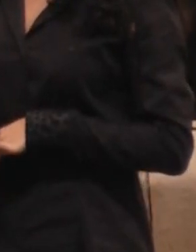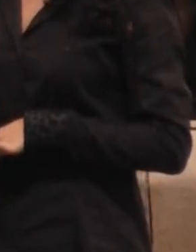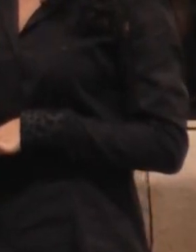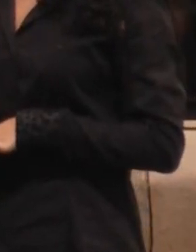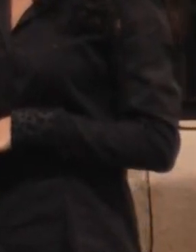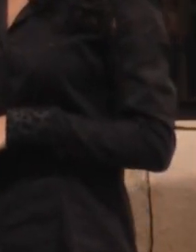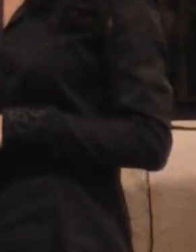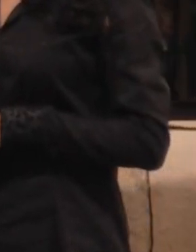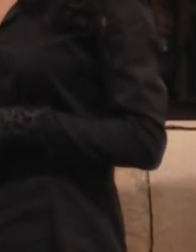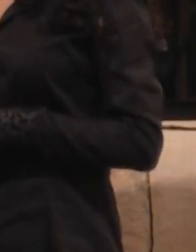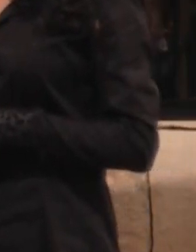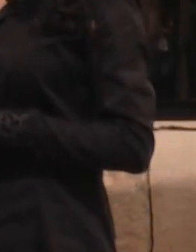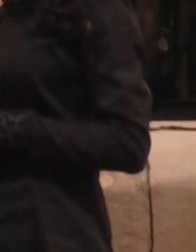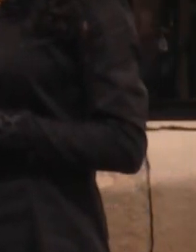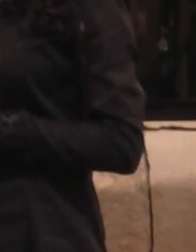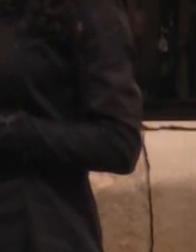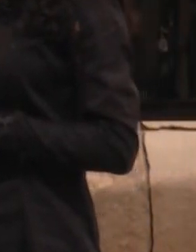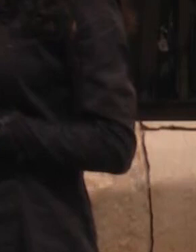a 12,